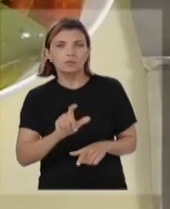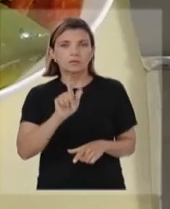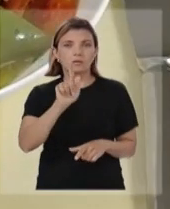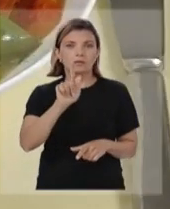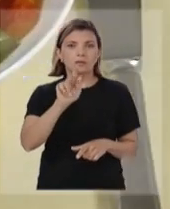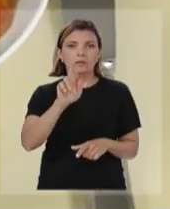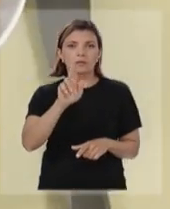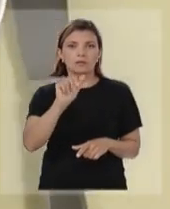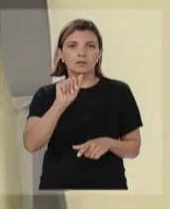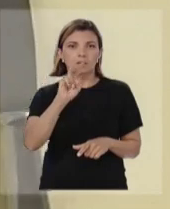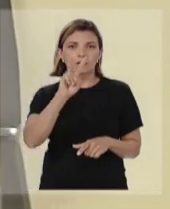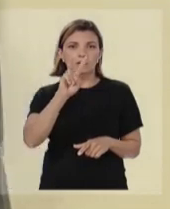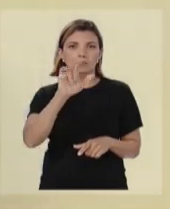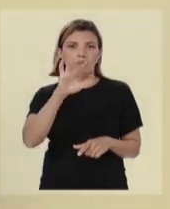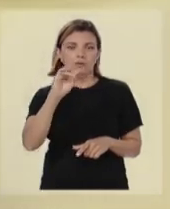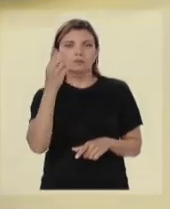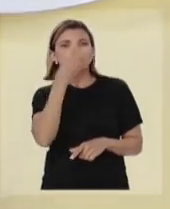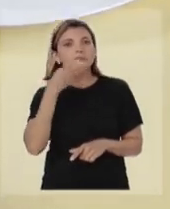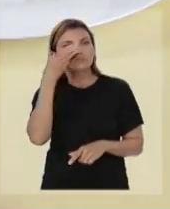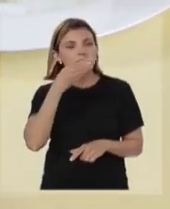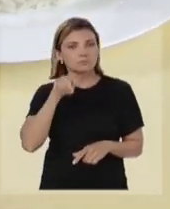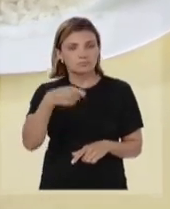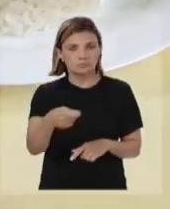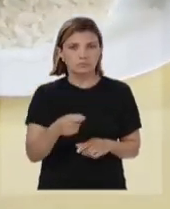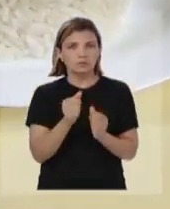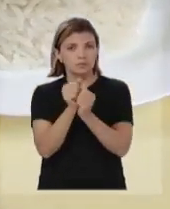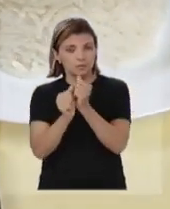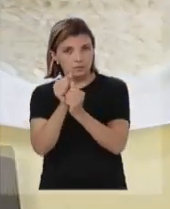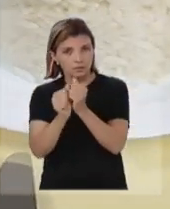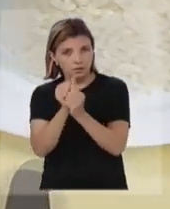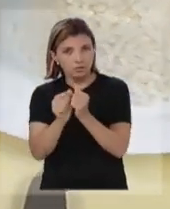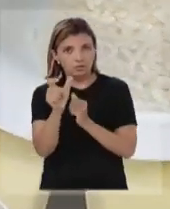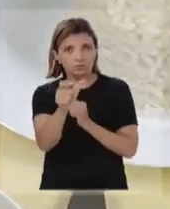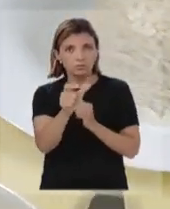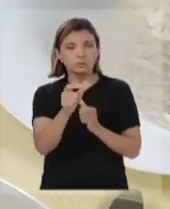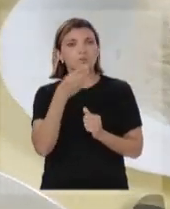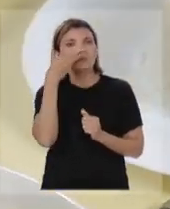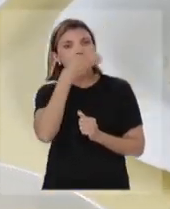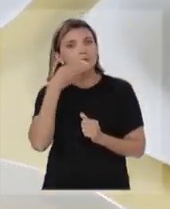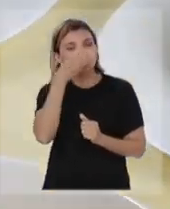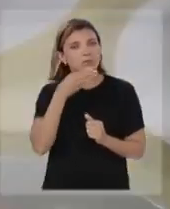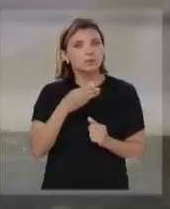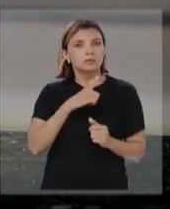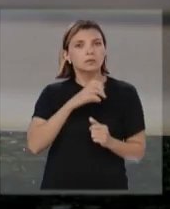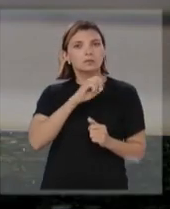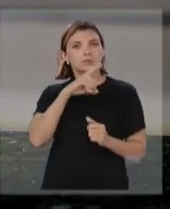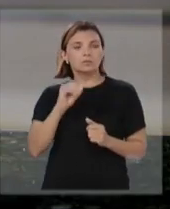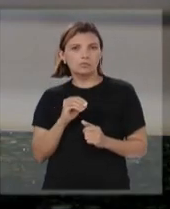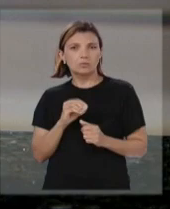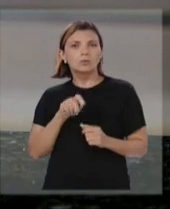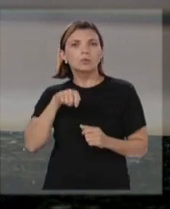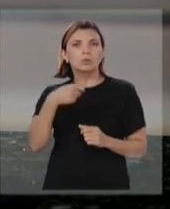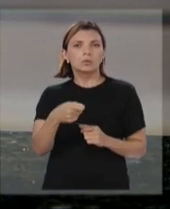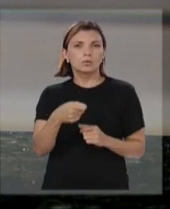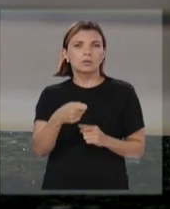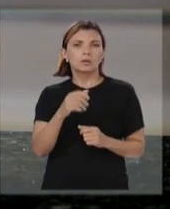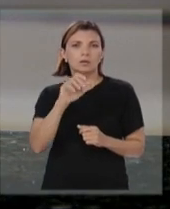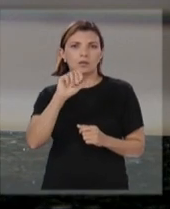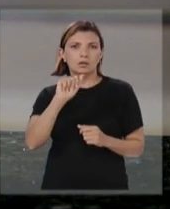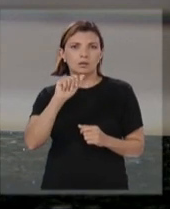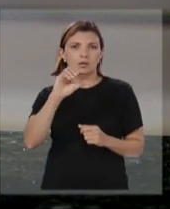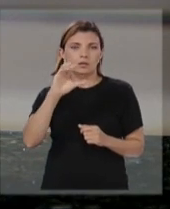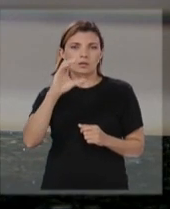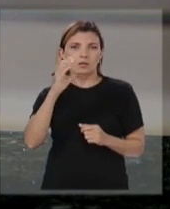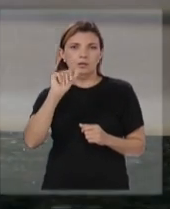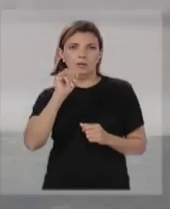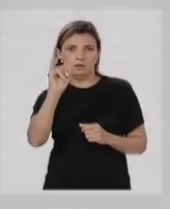delícia! A caldeirada com batatas e ovos cozidos acompanha arroz branco, tablete de graviola de sobremesa e, para beber, um delicioso